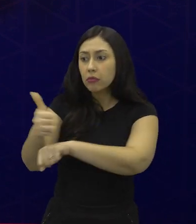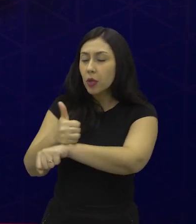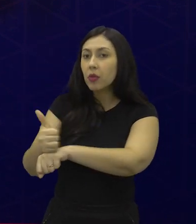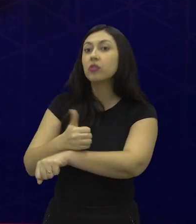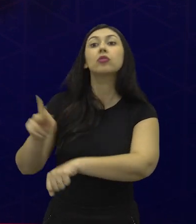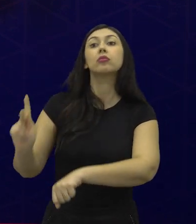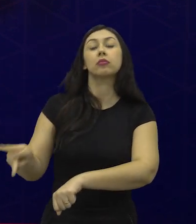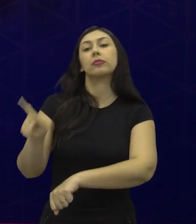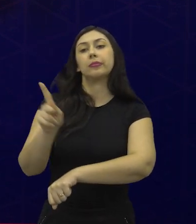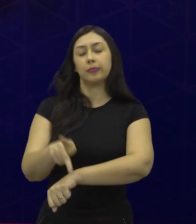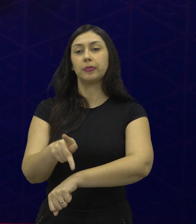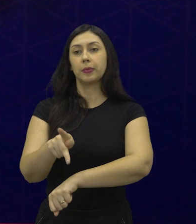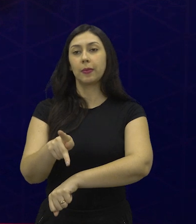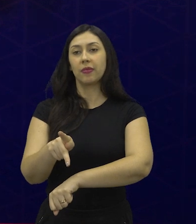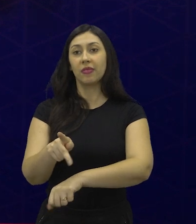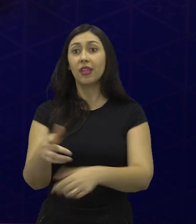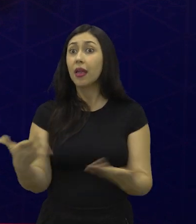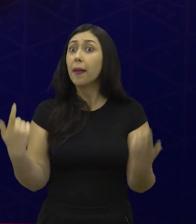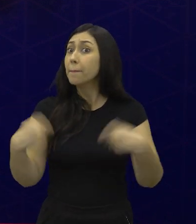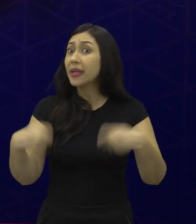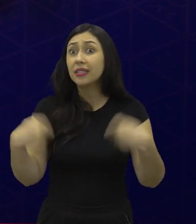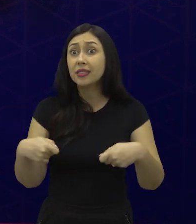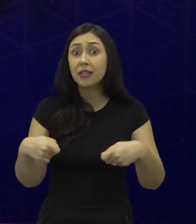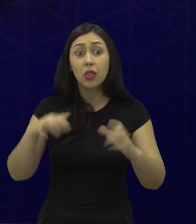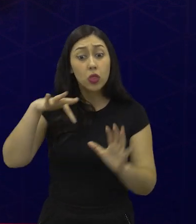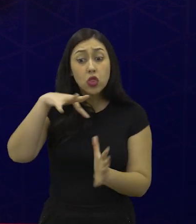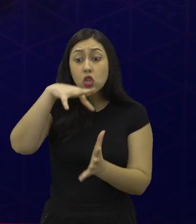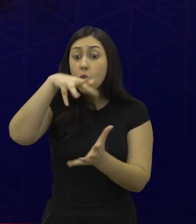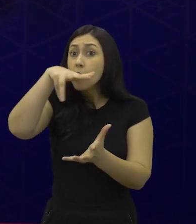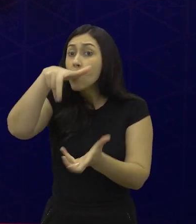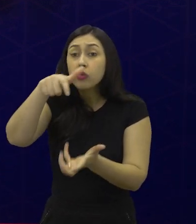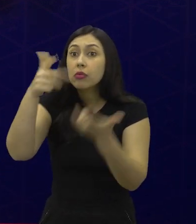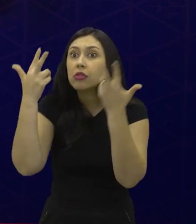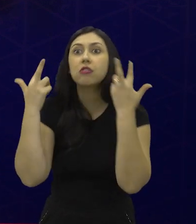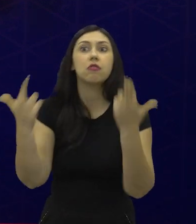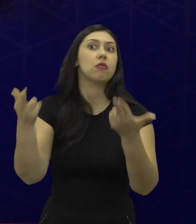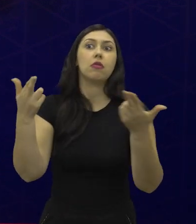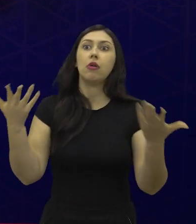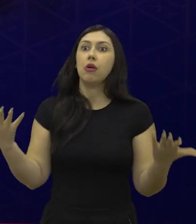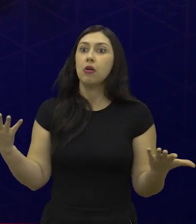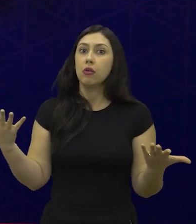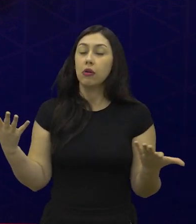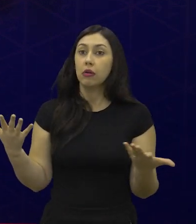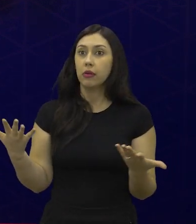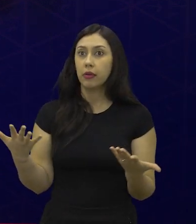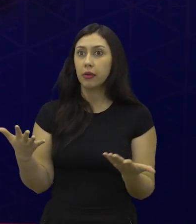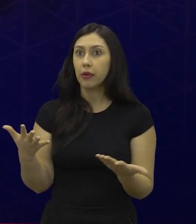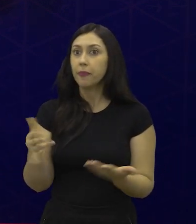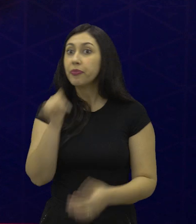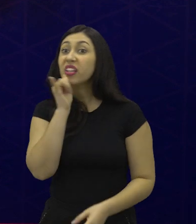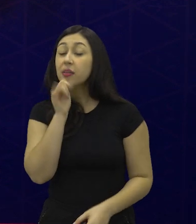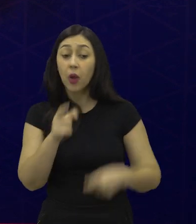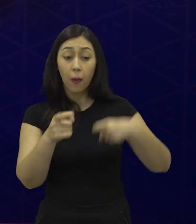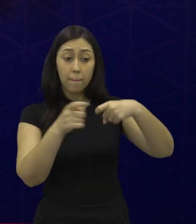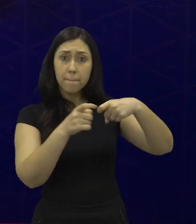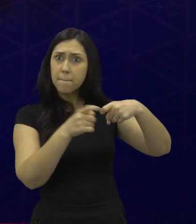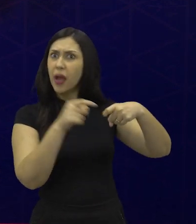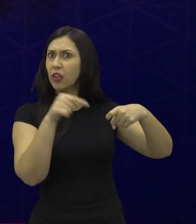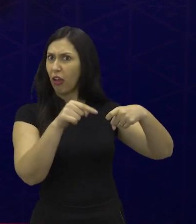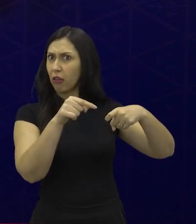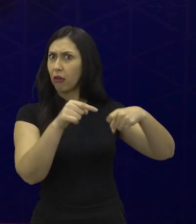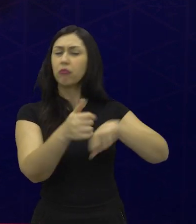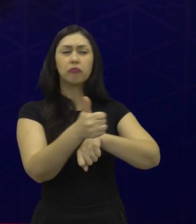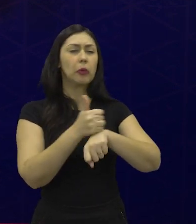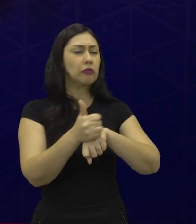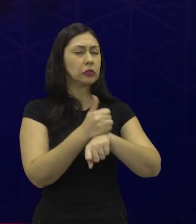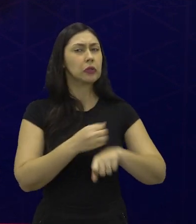do professor. E deveria ser assim no mundo inteiro, né? Porque o médico, ele é médico e